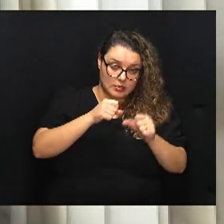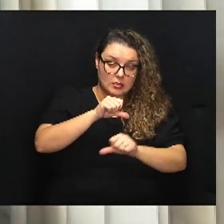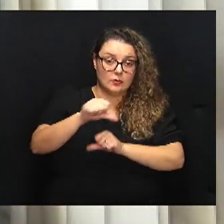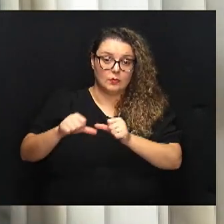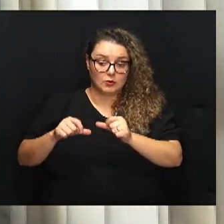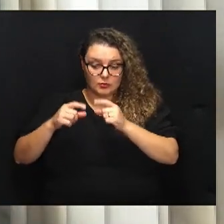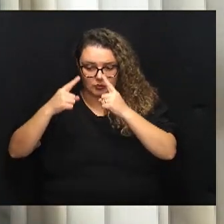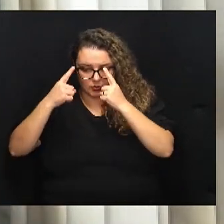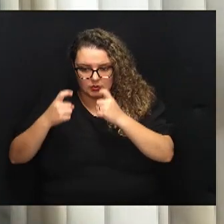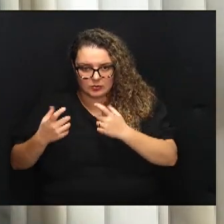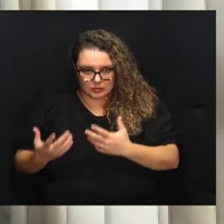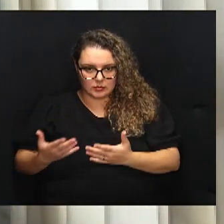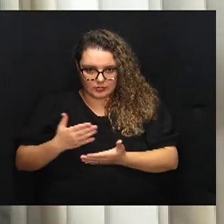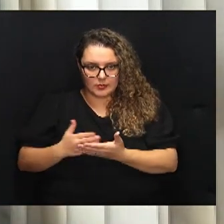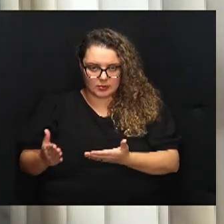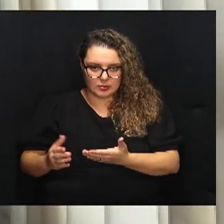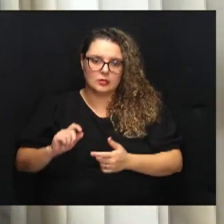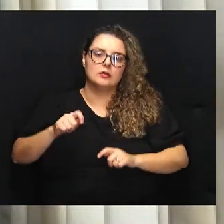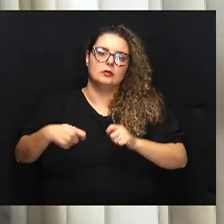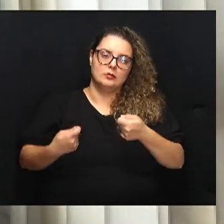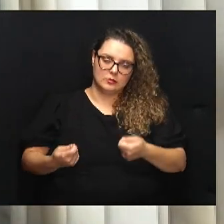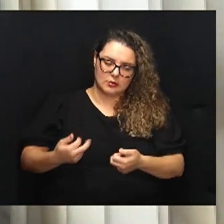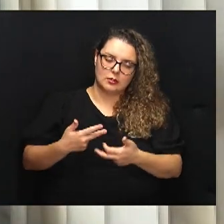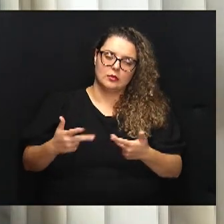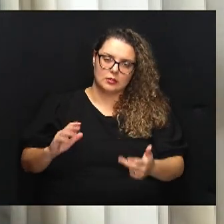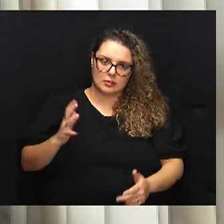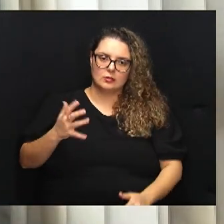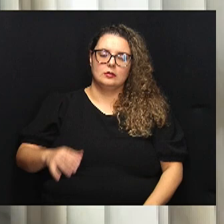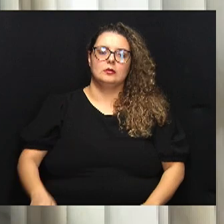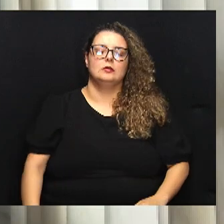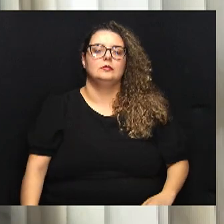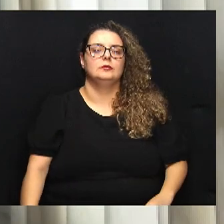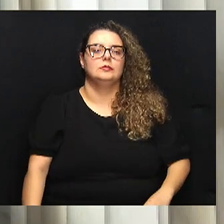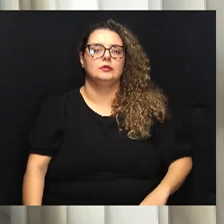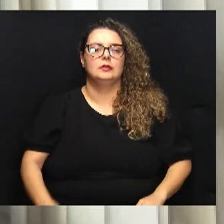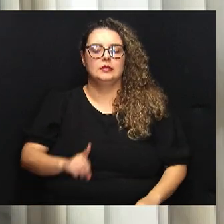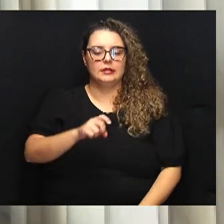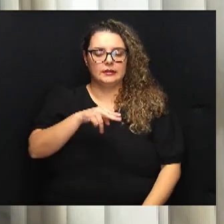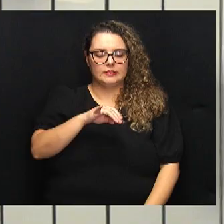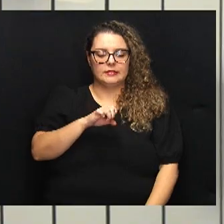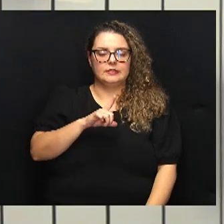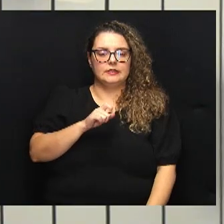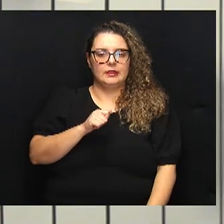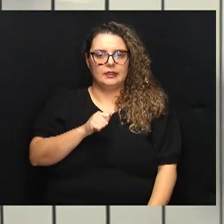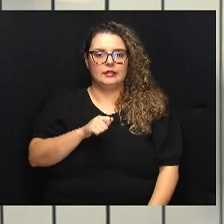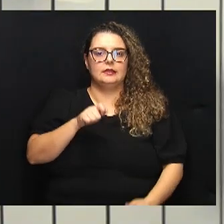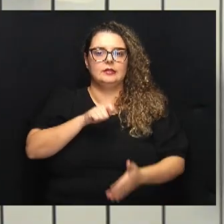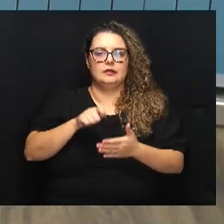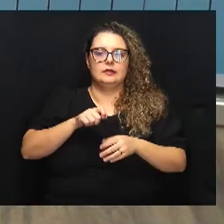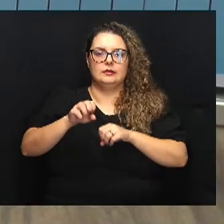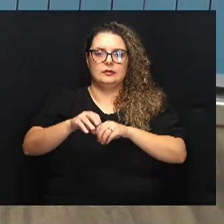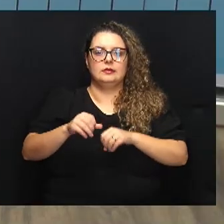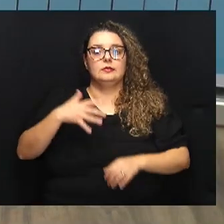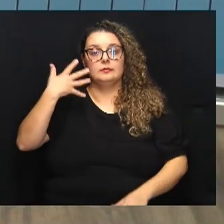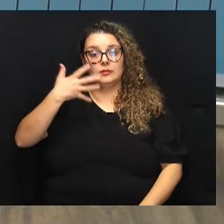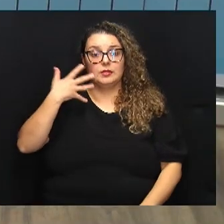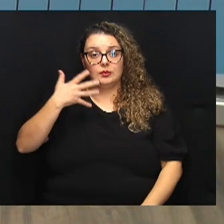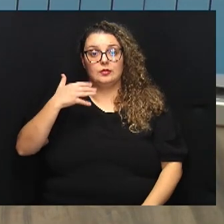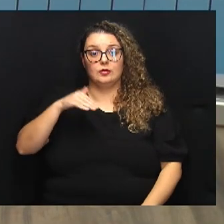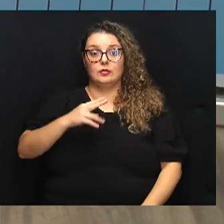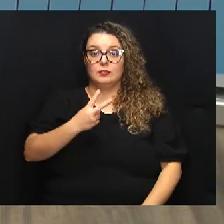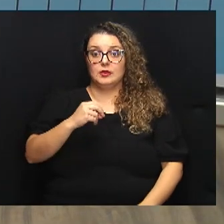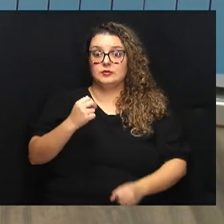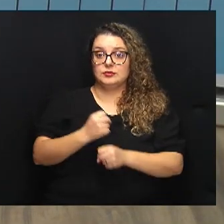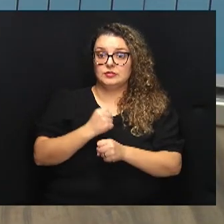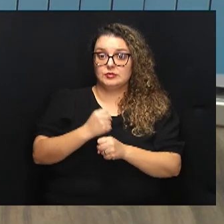agressivo, há algum sinal aí. Daniela Suniga, mentora, escritora, educadora, palestrante com mais de